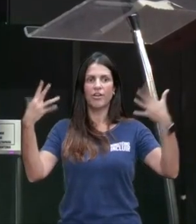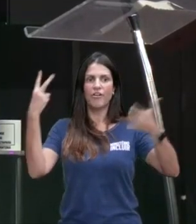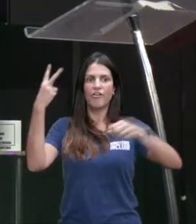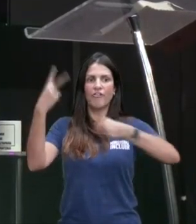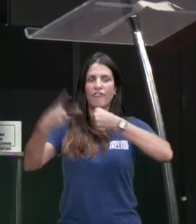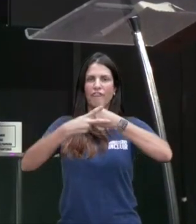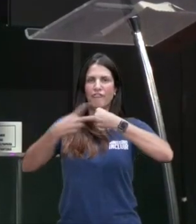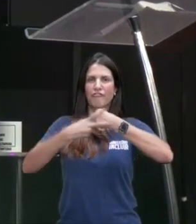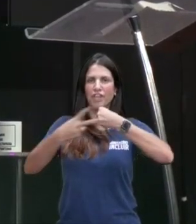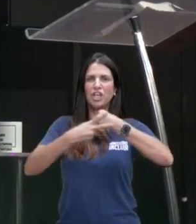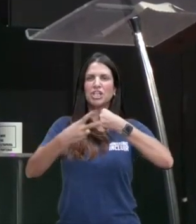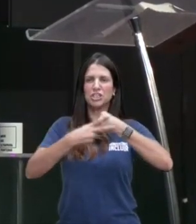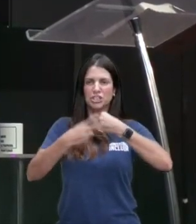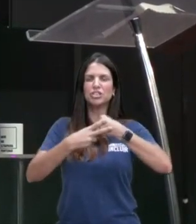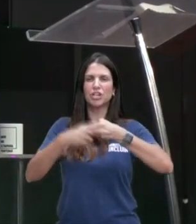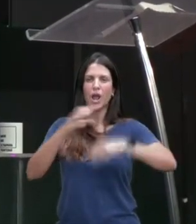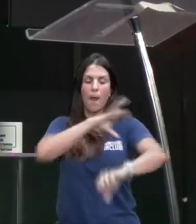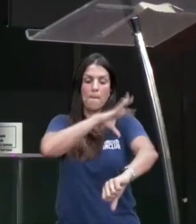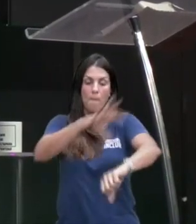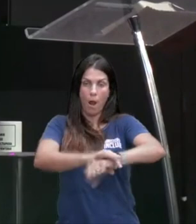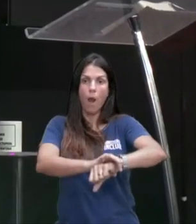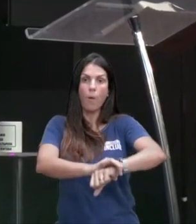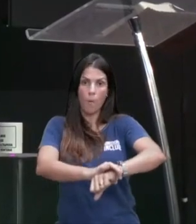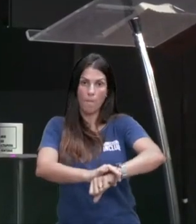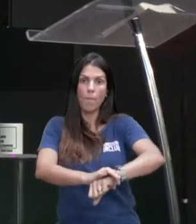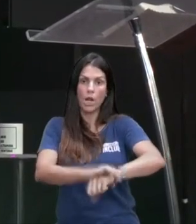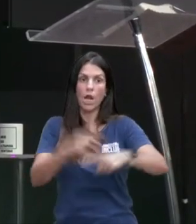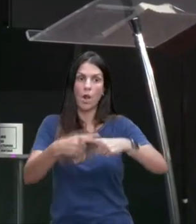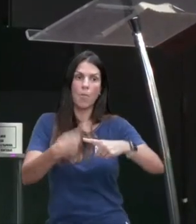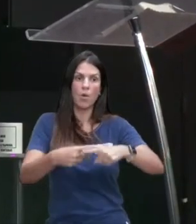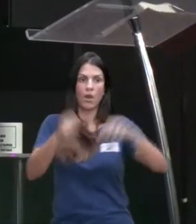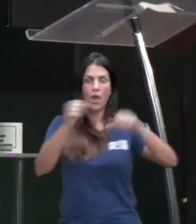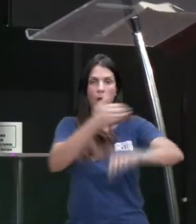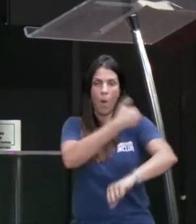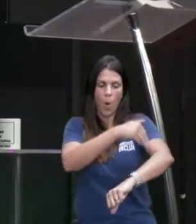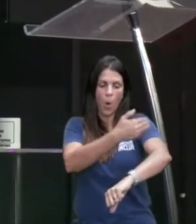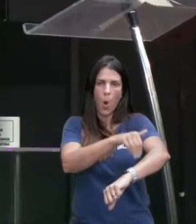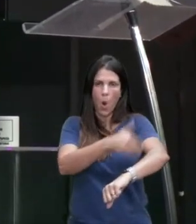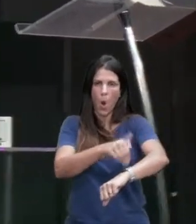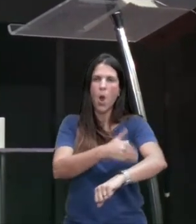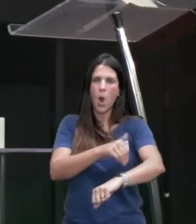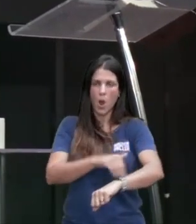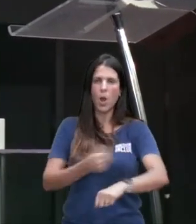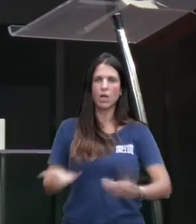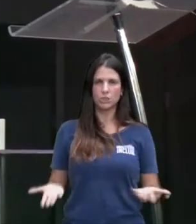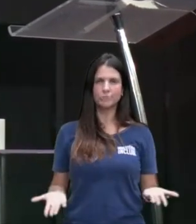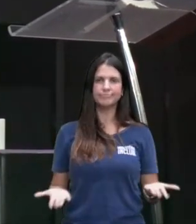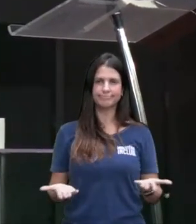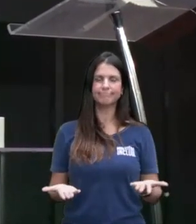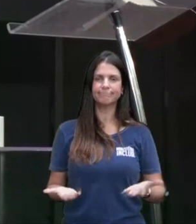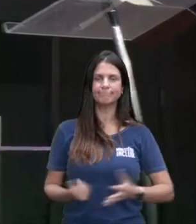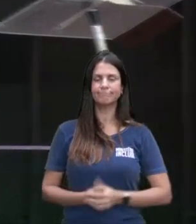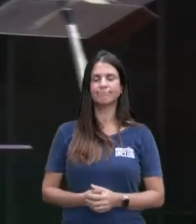o bateu aqui ó eu tô com tô de manga comprida porque tá com os corte aqui eu botei bandeide alguns bifes